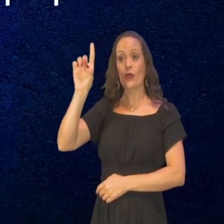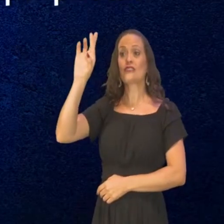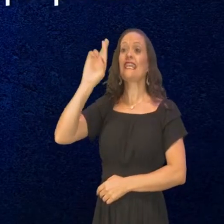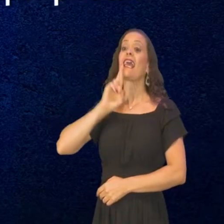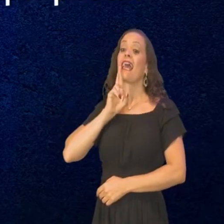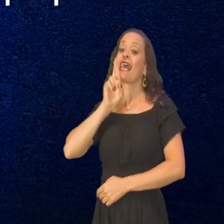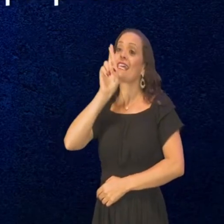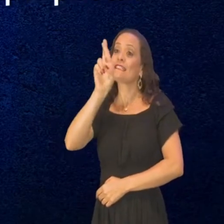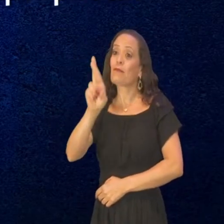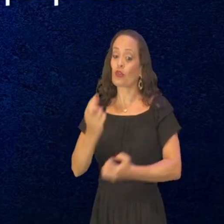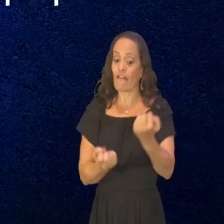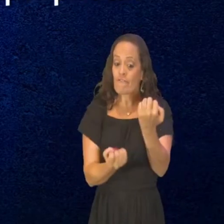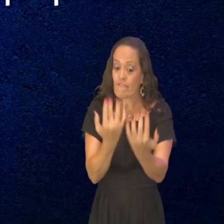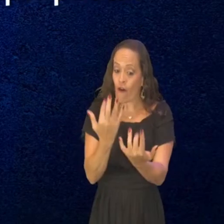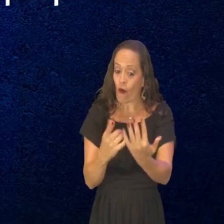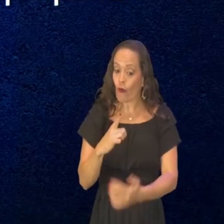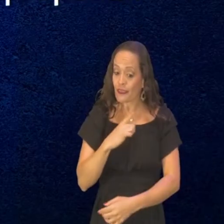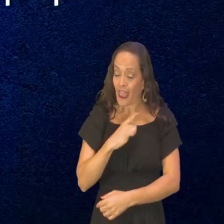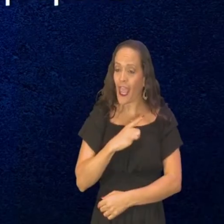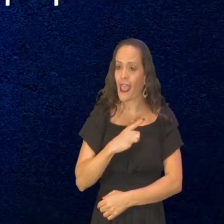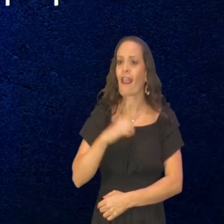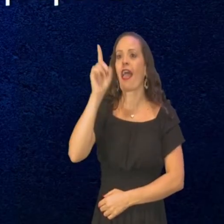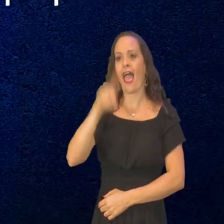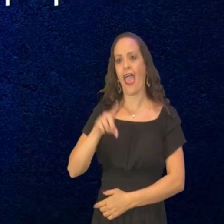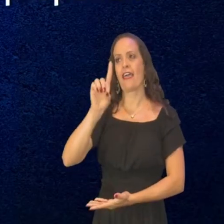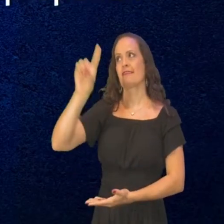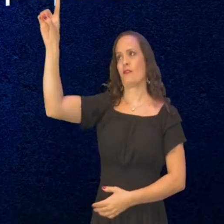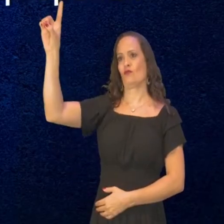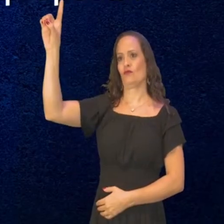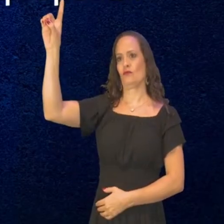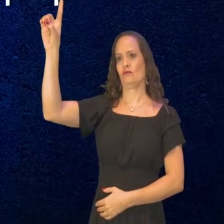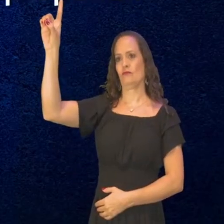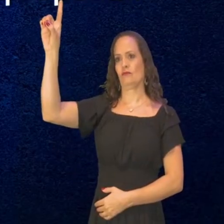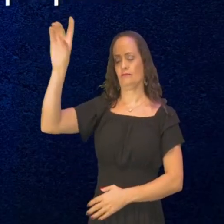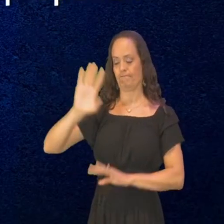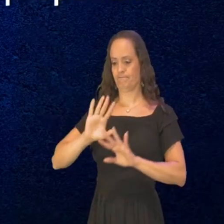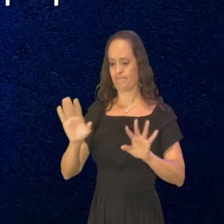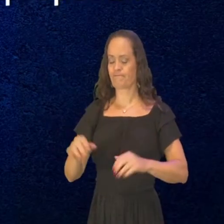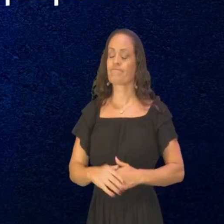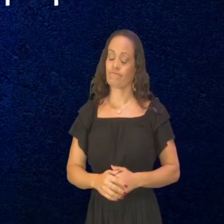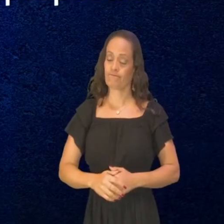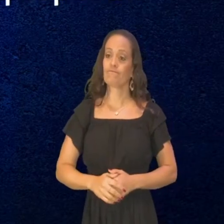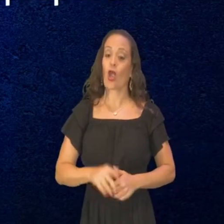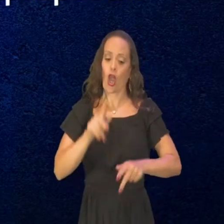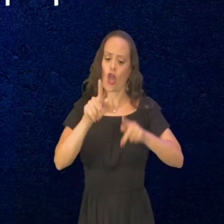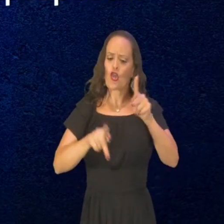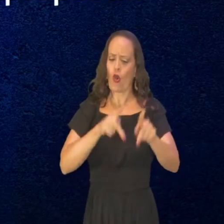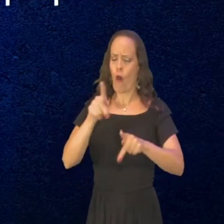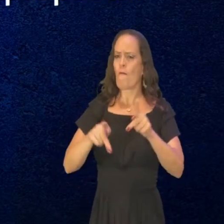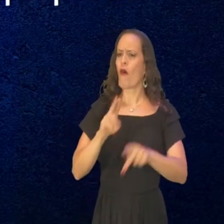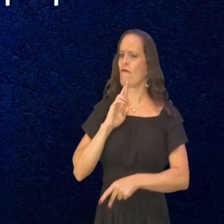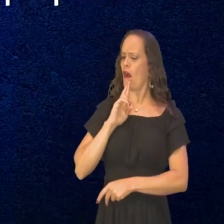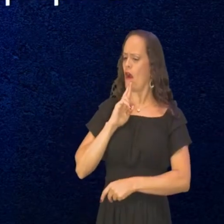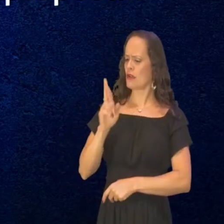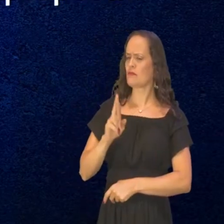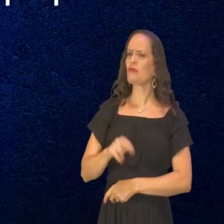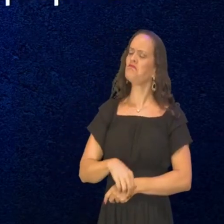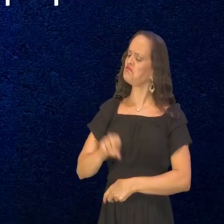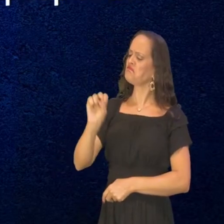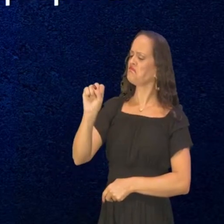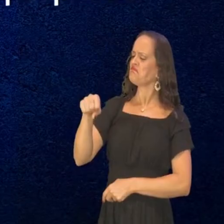fogo, esse é que é Deus. E todo o povo respondeu, é uma